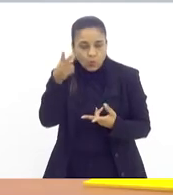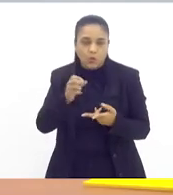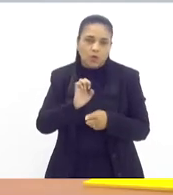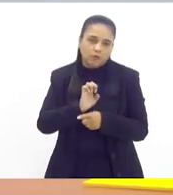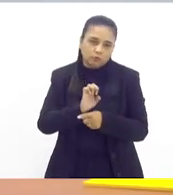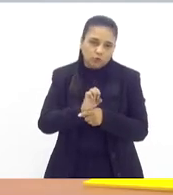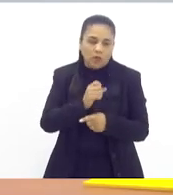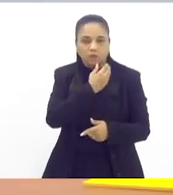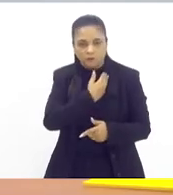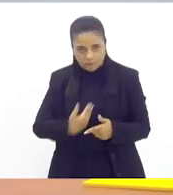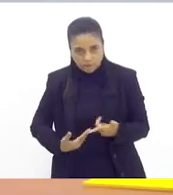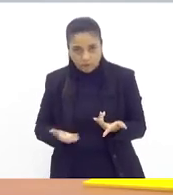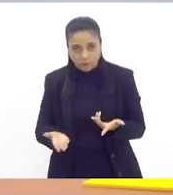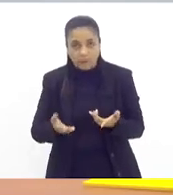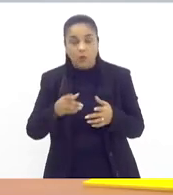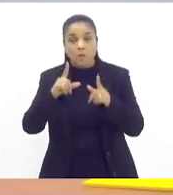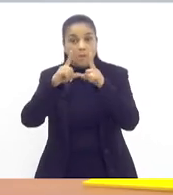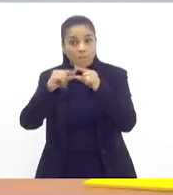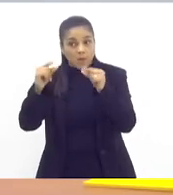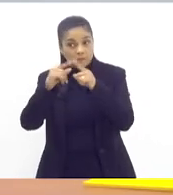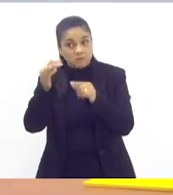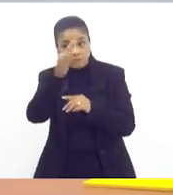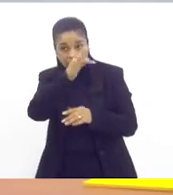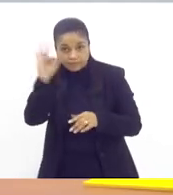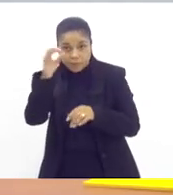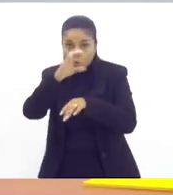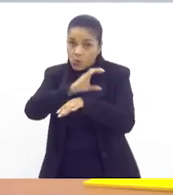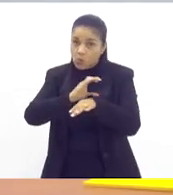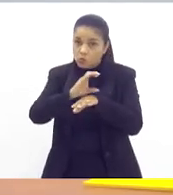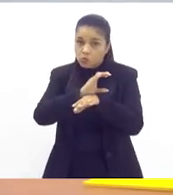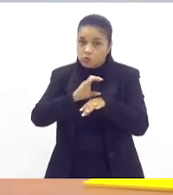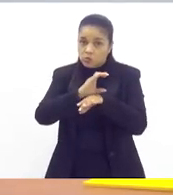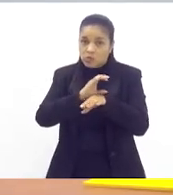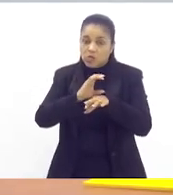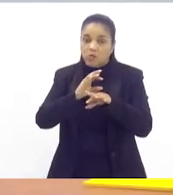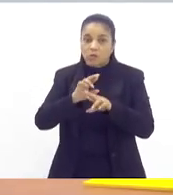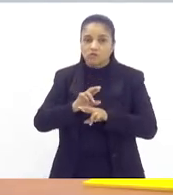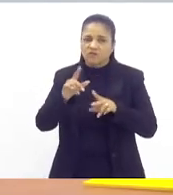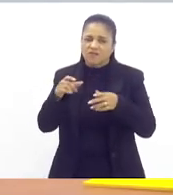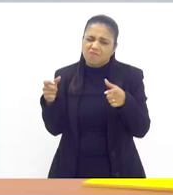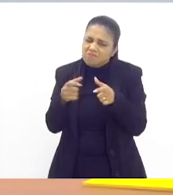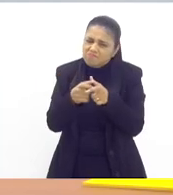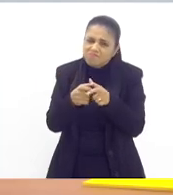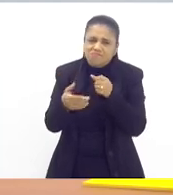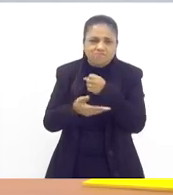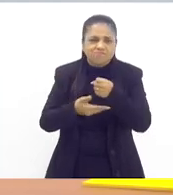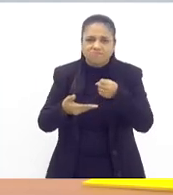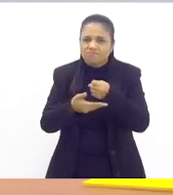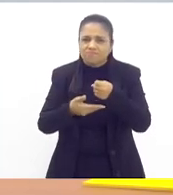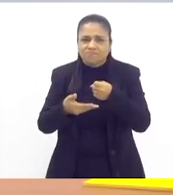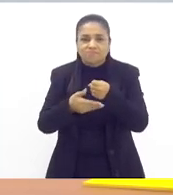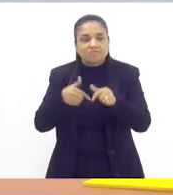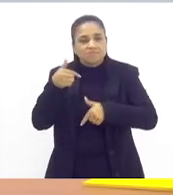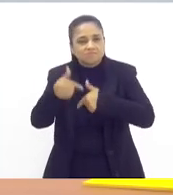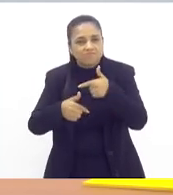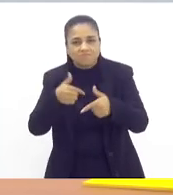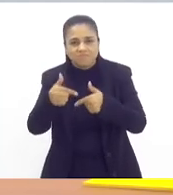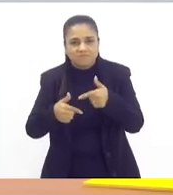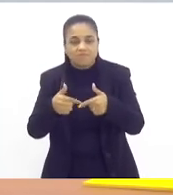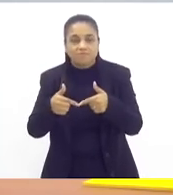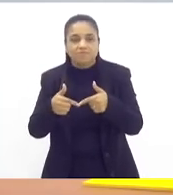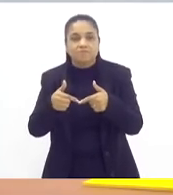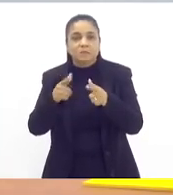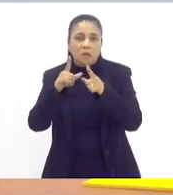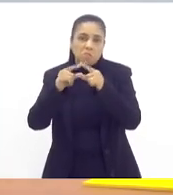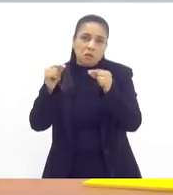imposto está indo para Brasília, não. É um conselho federativo. A estrutura básica dele, central, é pequena. Tá? O grosso dele vai ser trabalhar em autonomia. Se vai